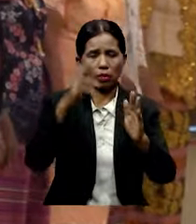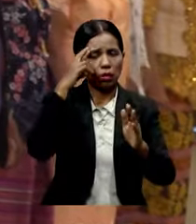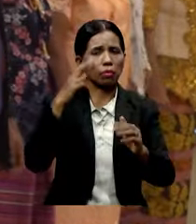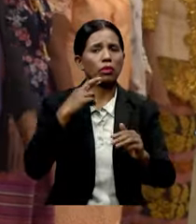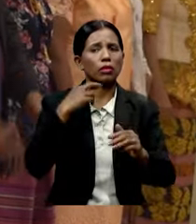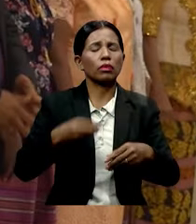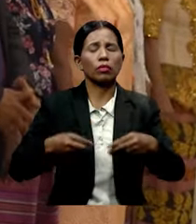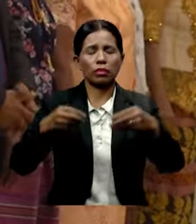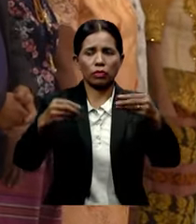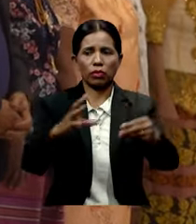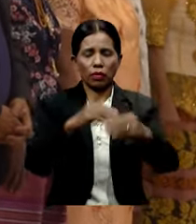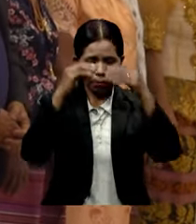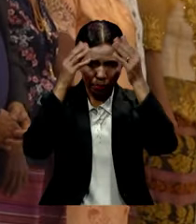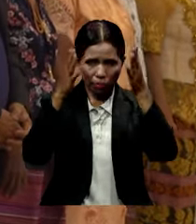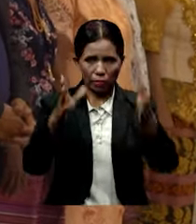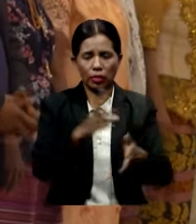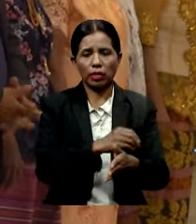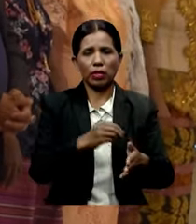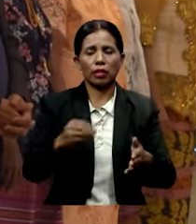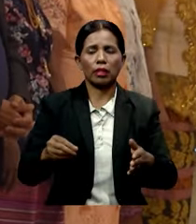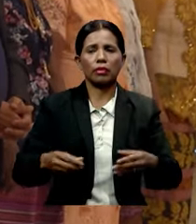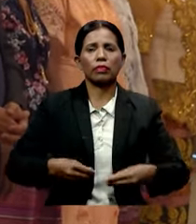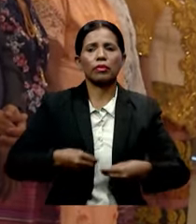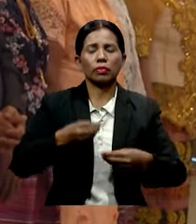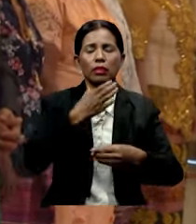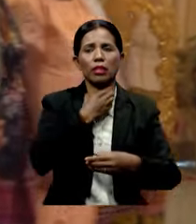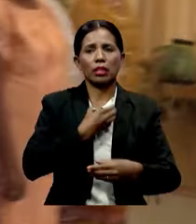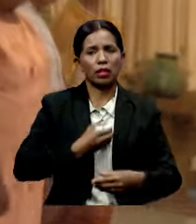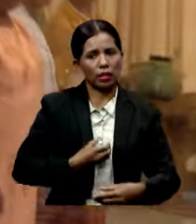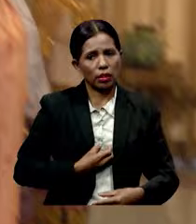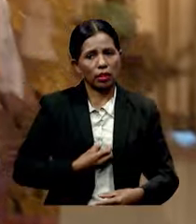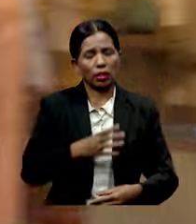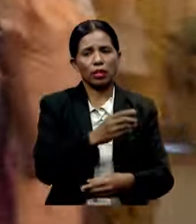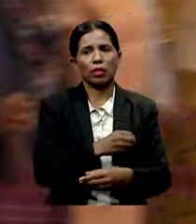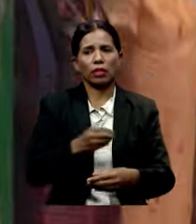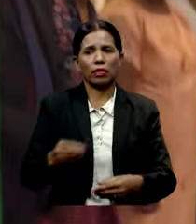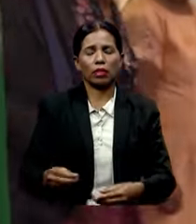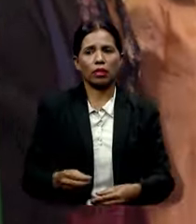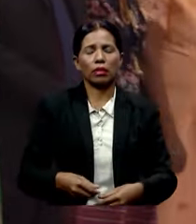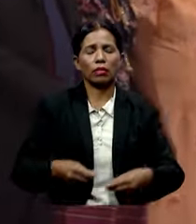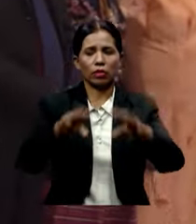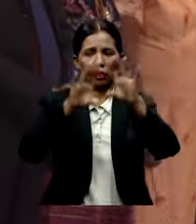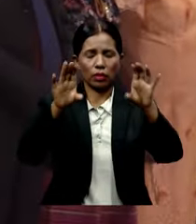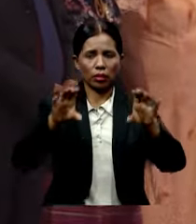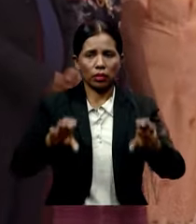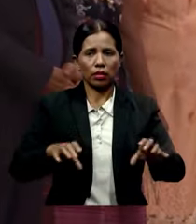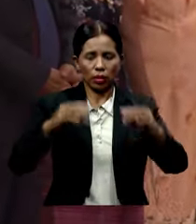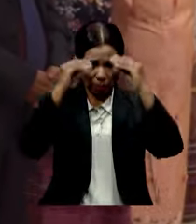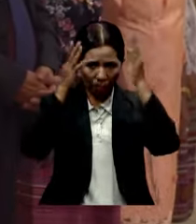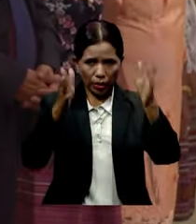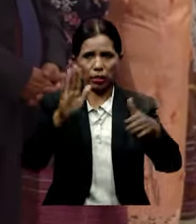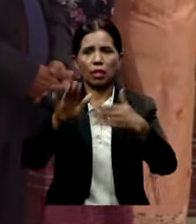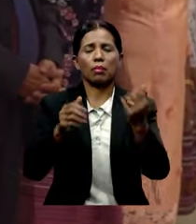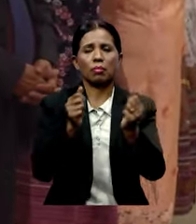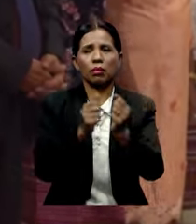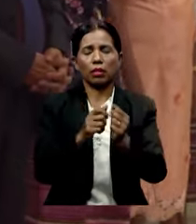professor Siraho Ordem Timor-Leste, grau medalha, grau insígnia, no mérito, no mo certificação ba manori nain hamutu